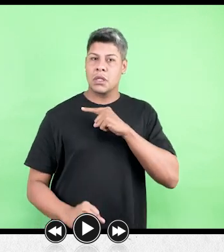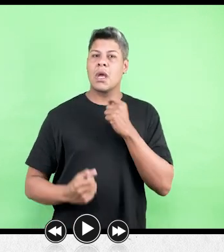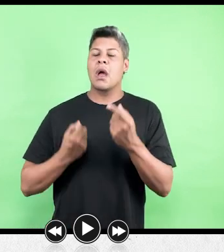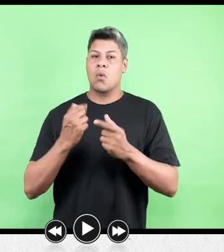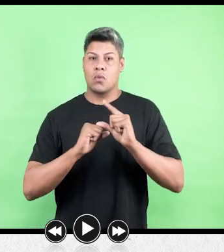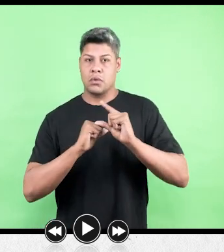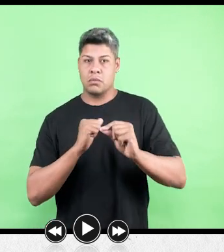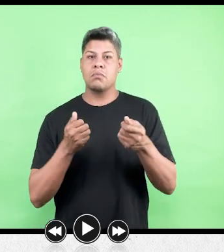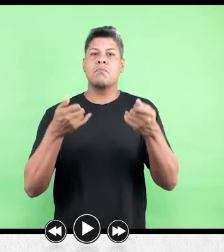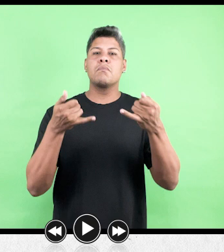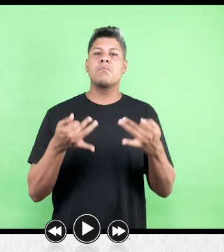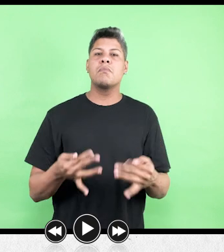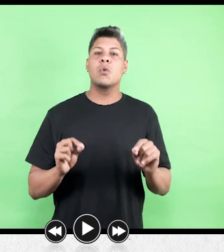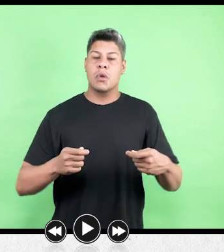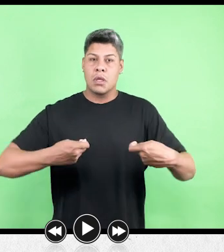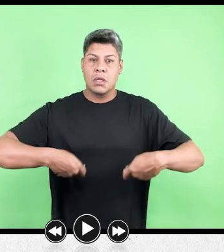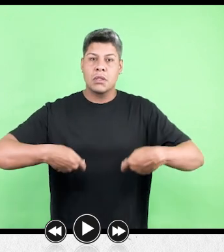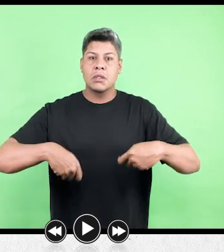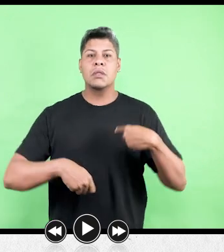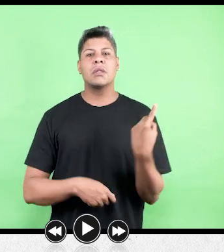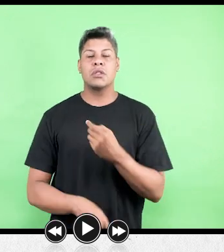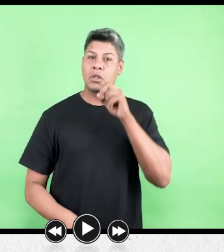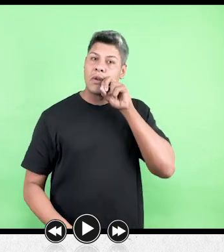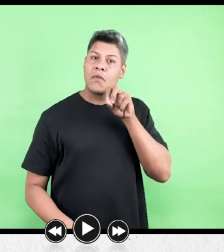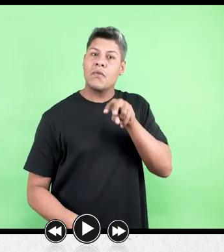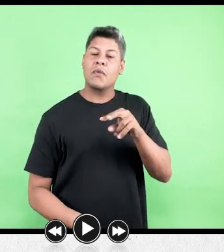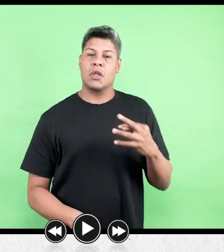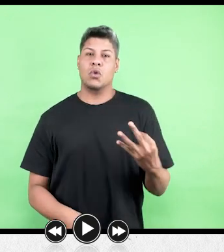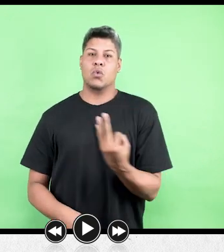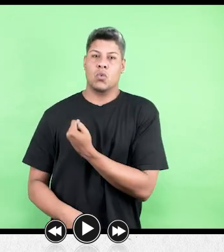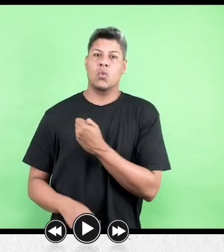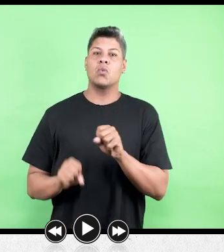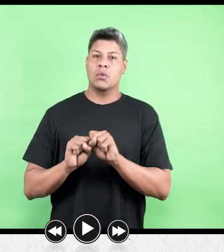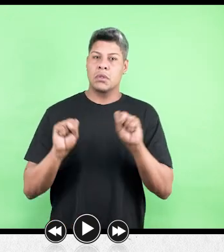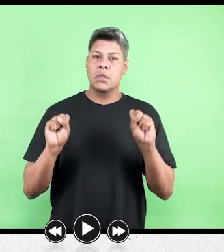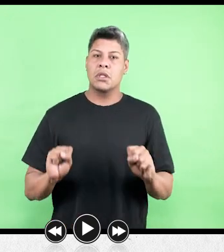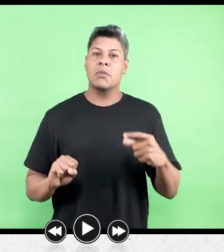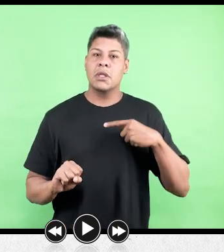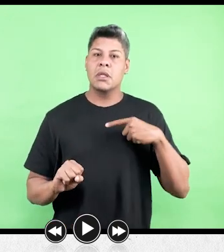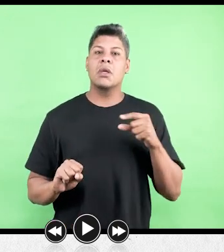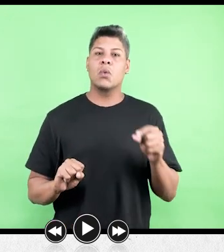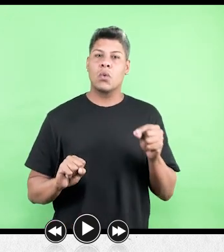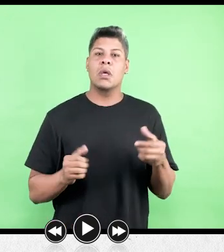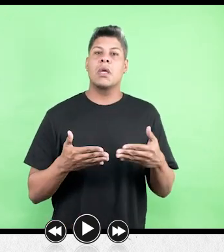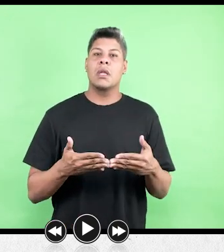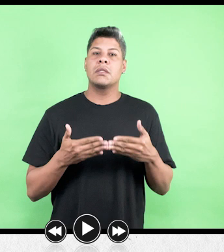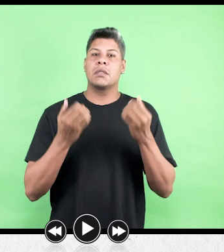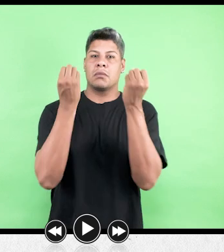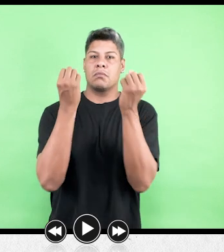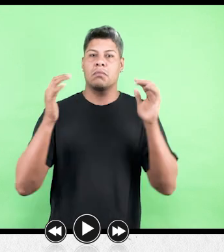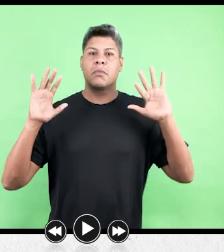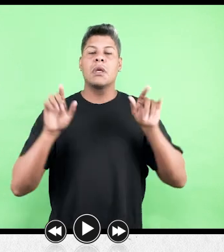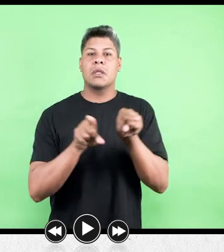por exemplo, que vão abordar a necessidade de a gente verificar toda a parte dos sistemas eles terem licenciamento ambiental e a fiscalização,